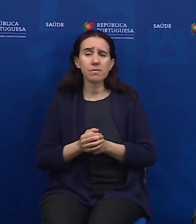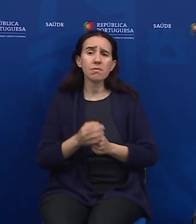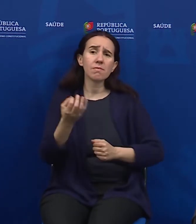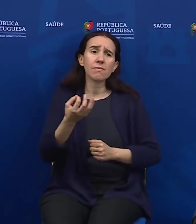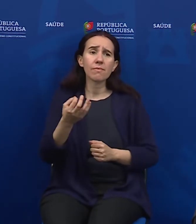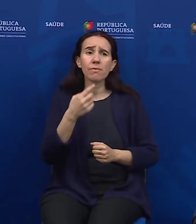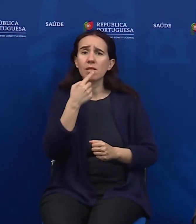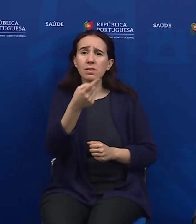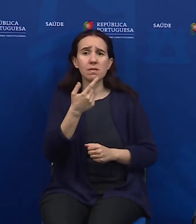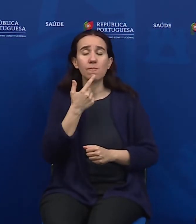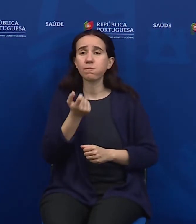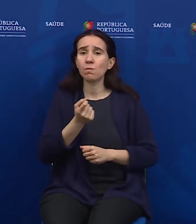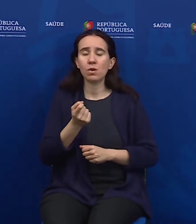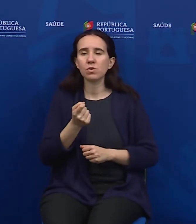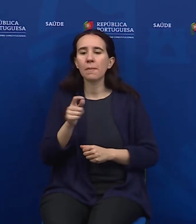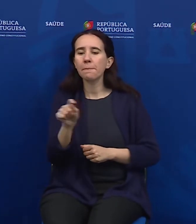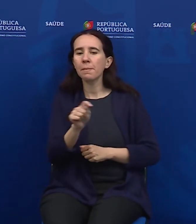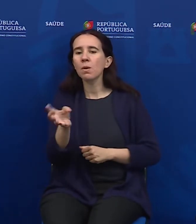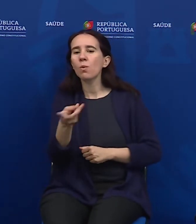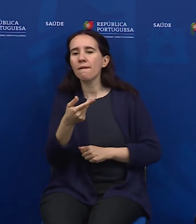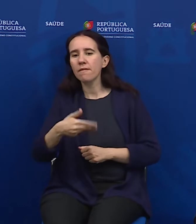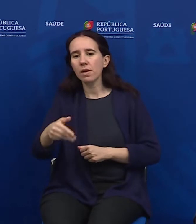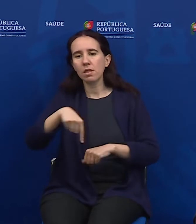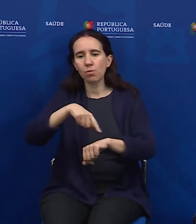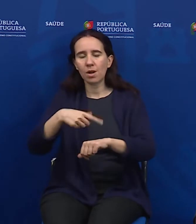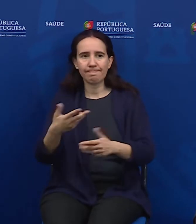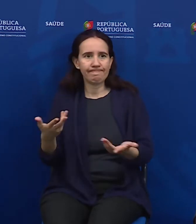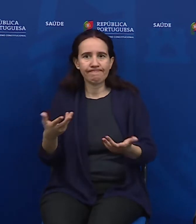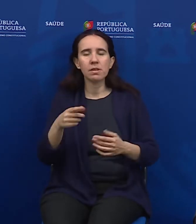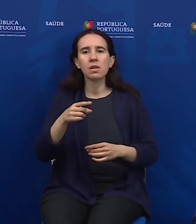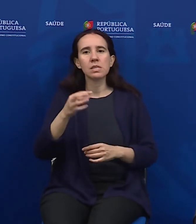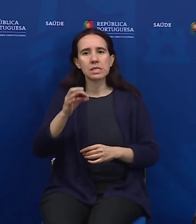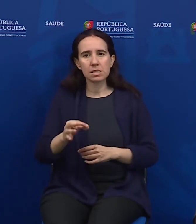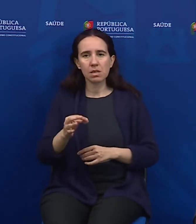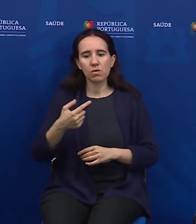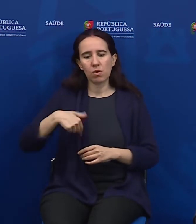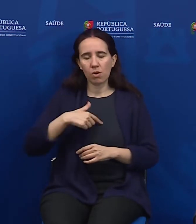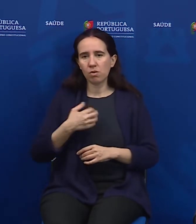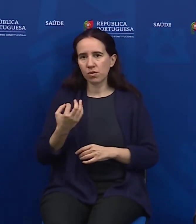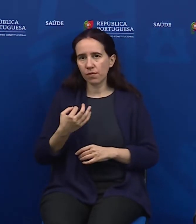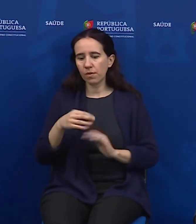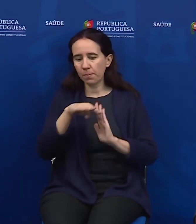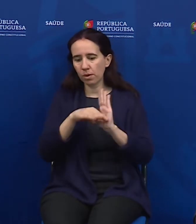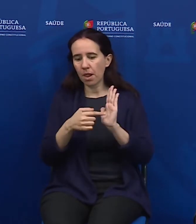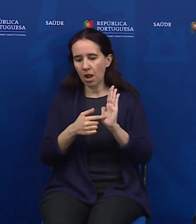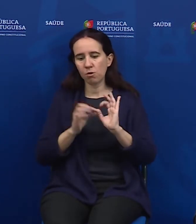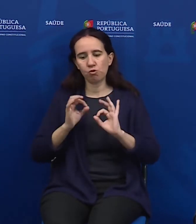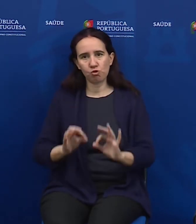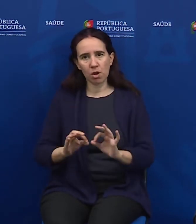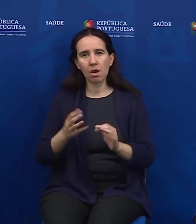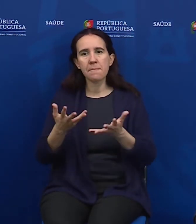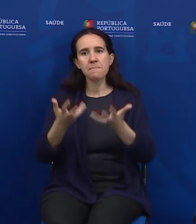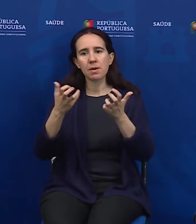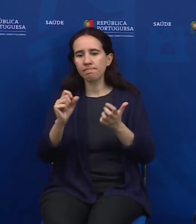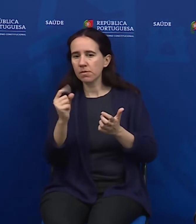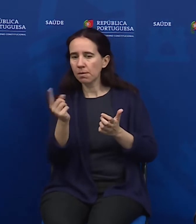que não lhe posso dizer o número de meses que isto vai demorar. O que é certo é que nós temos esta programação feita, queremos que seja o